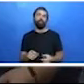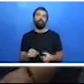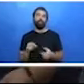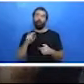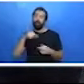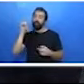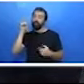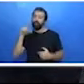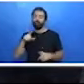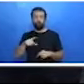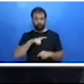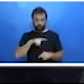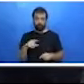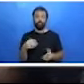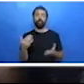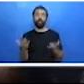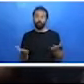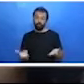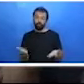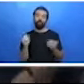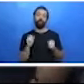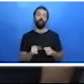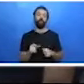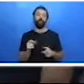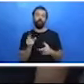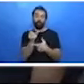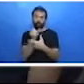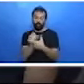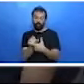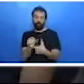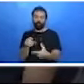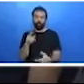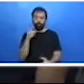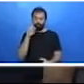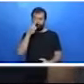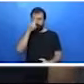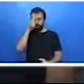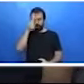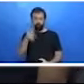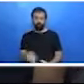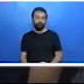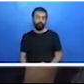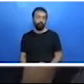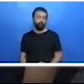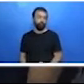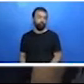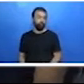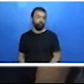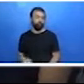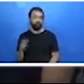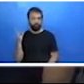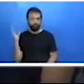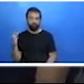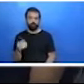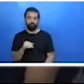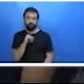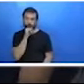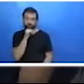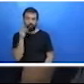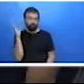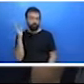está o acento é a sílaba tônica, é a sílaba forte, tá? Del, par, são,